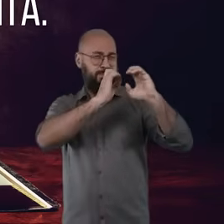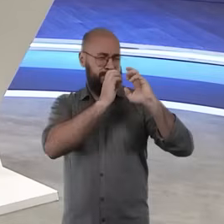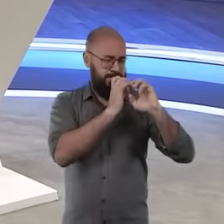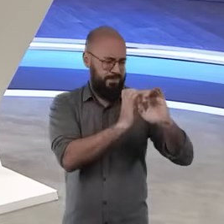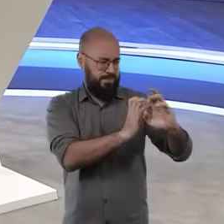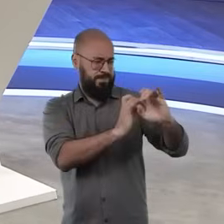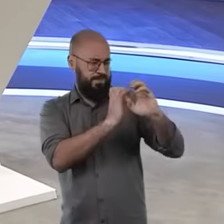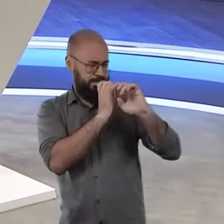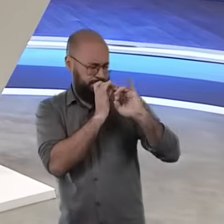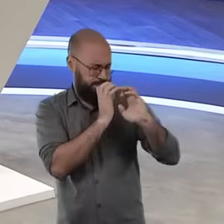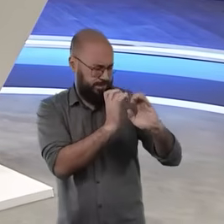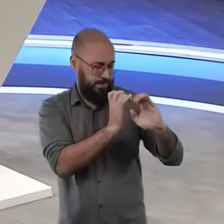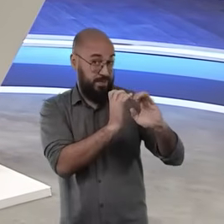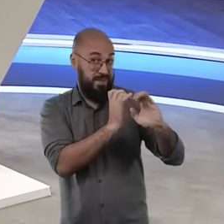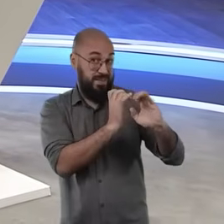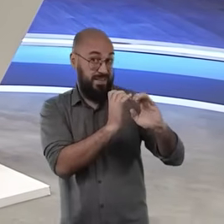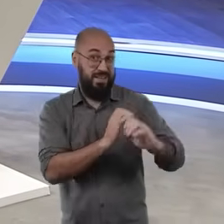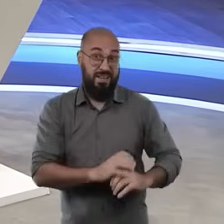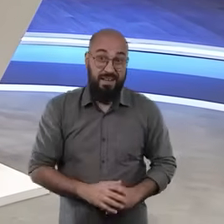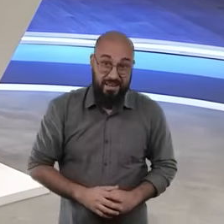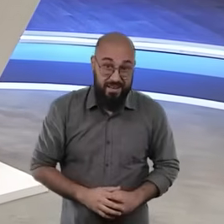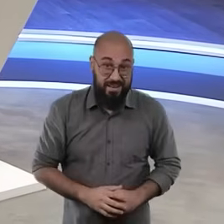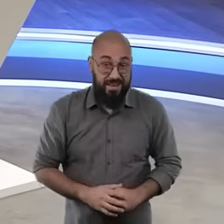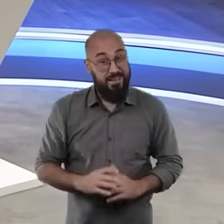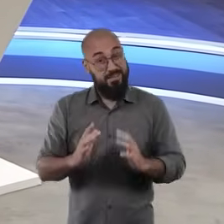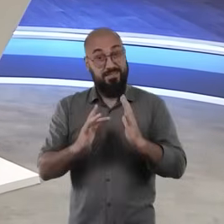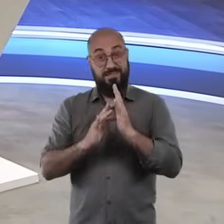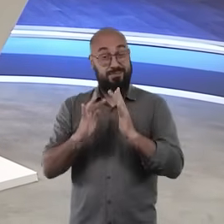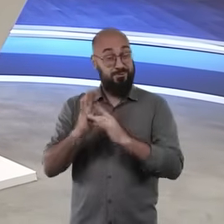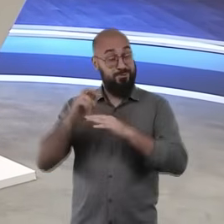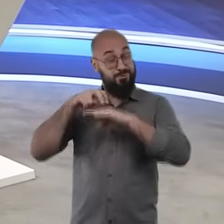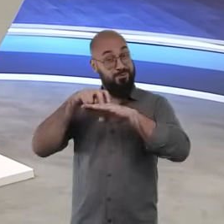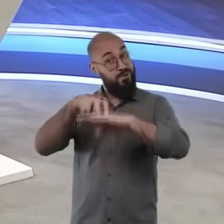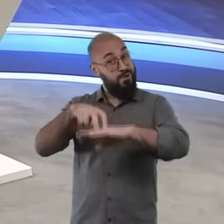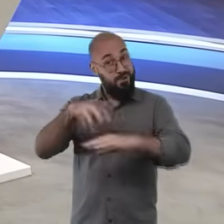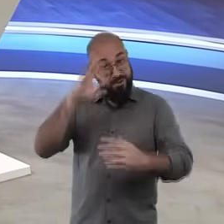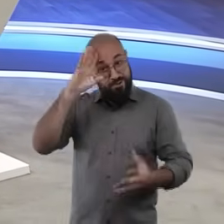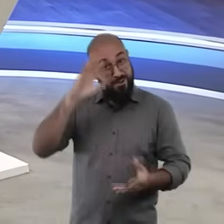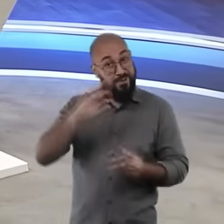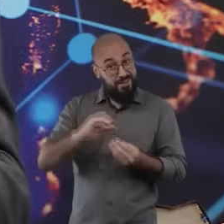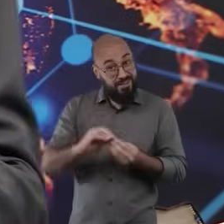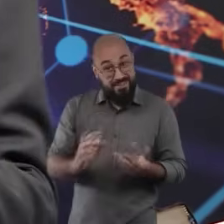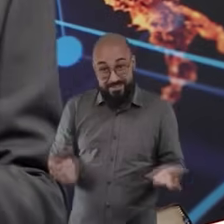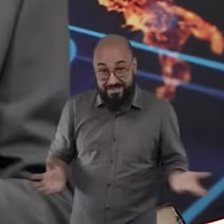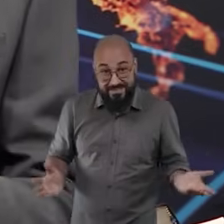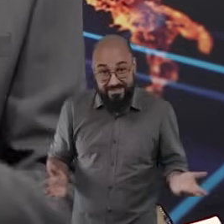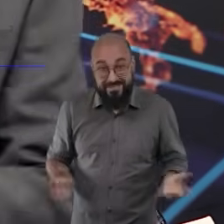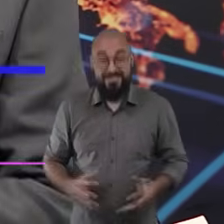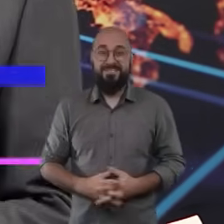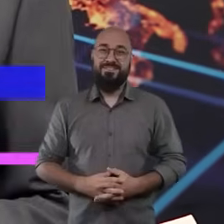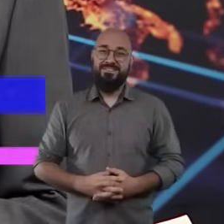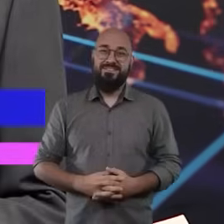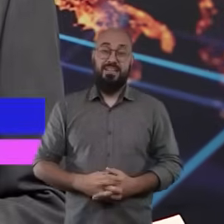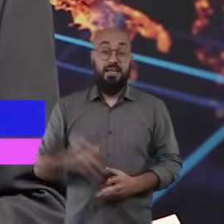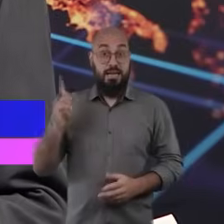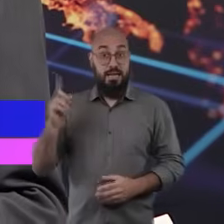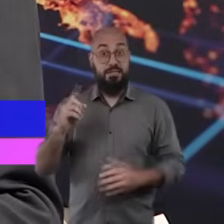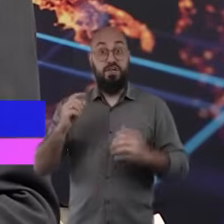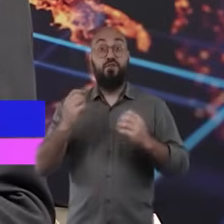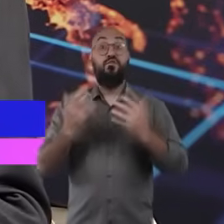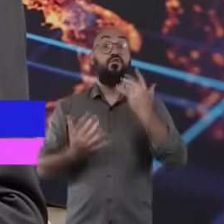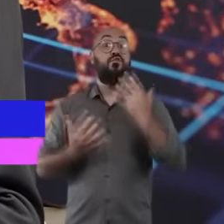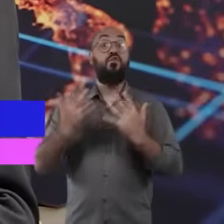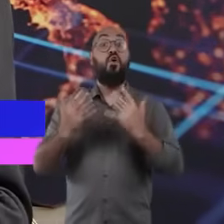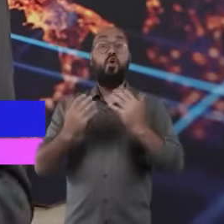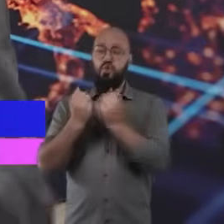trombeta. O que o salmista está falando aqui é a volta de Jesus. Esse fogo que vem com ele tem